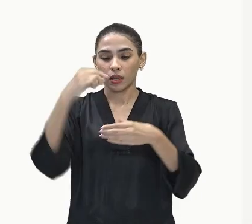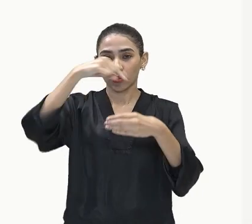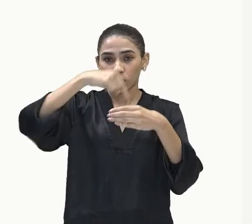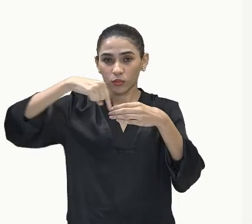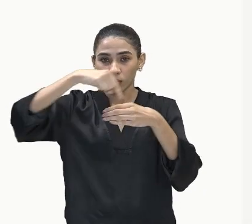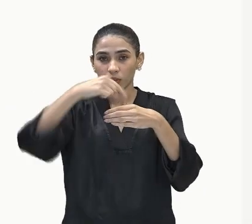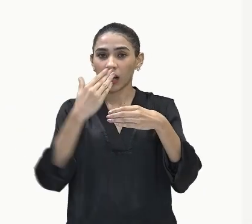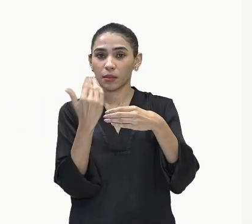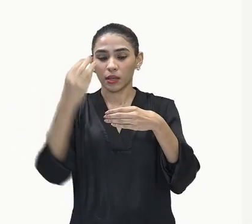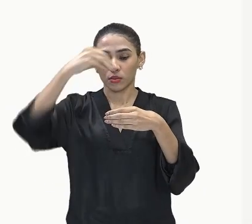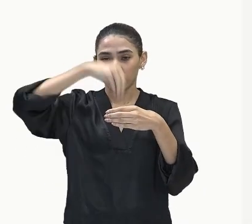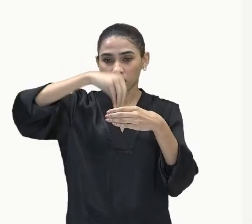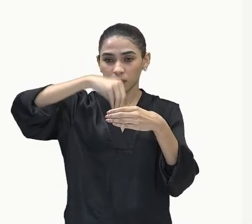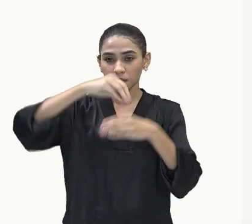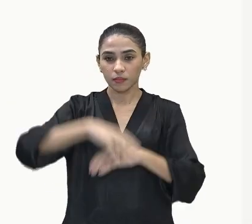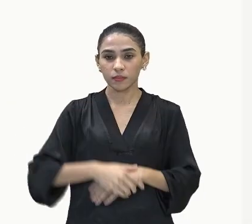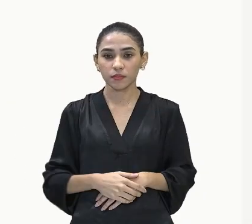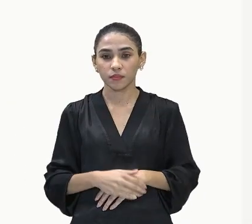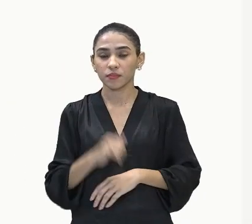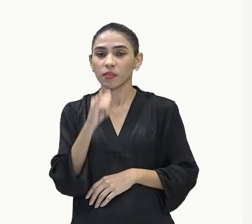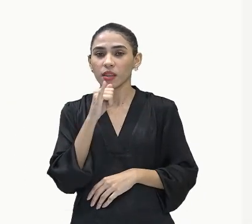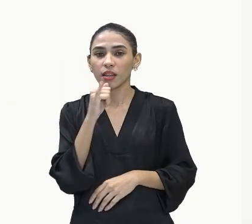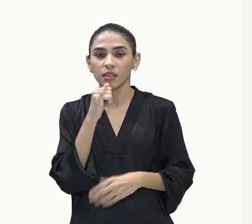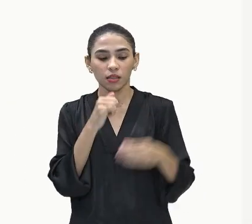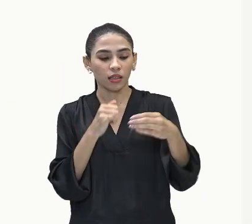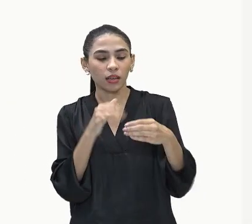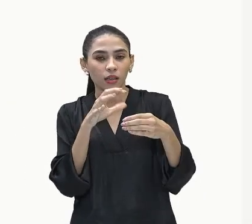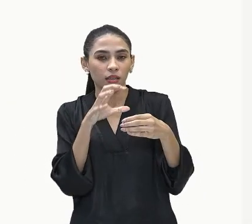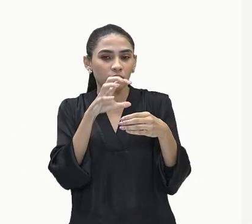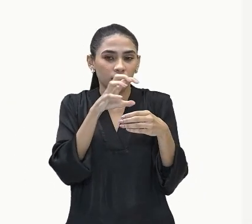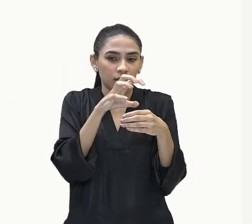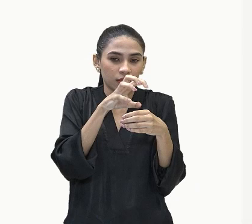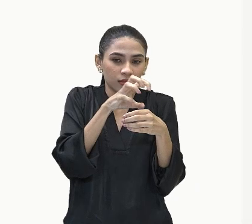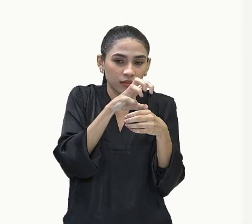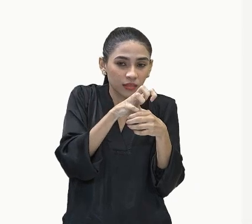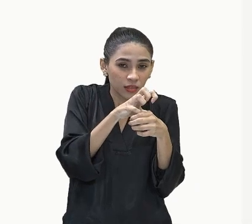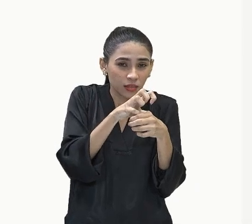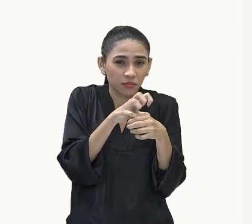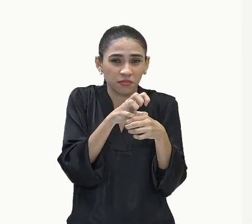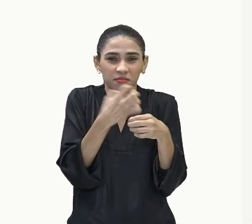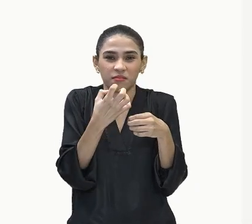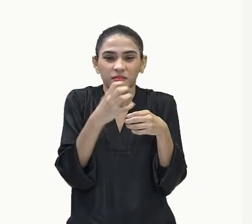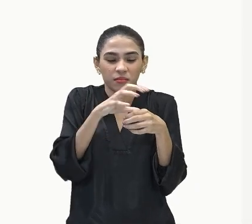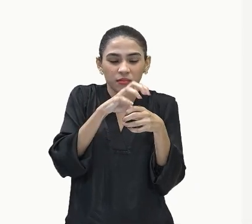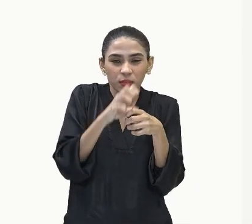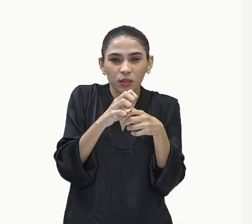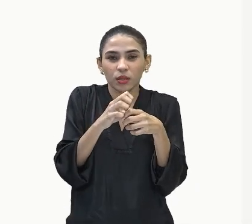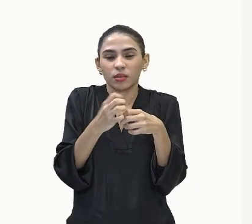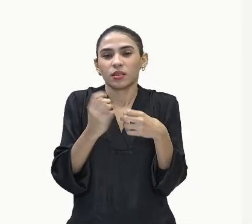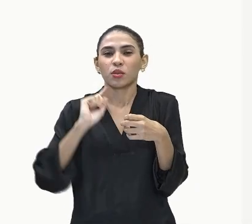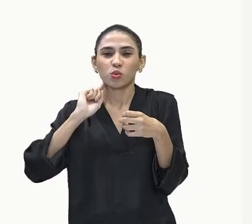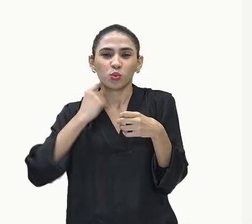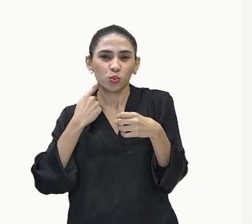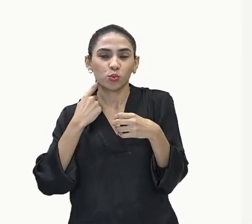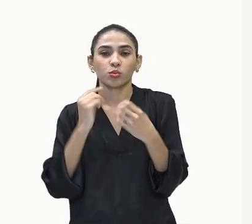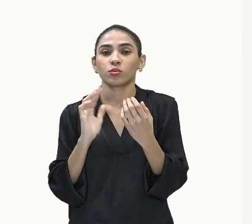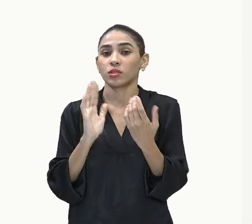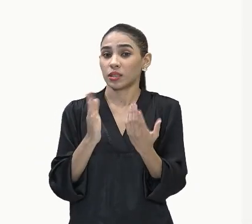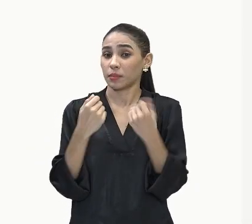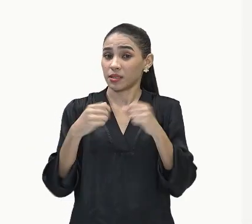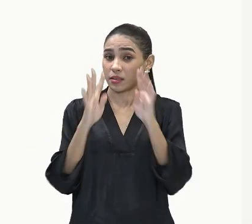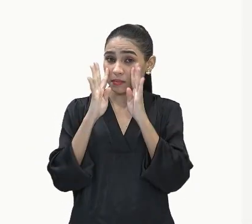alimentos né quando a gente vê um latado ali amassado parece que tá enferrujado já é um ponto de